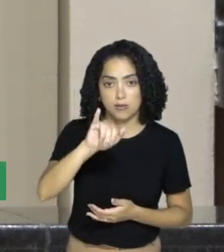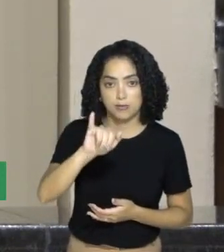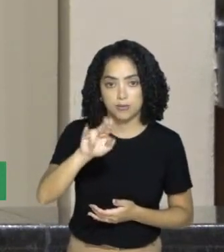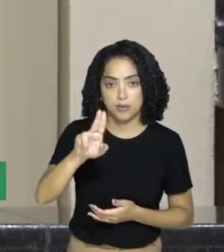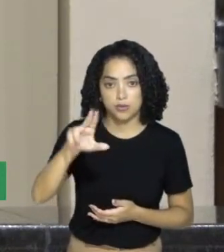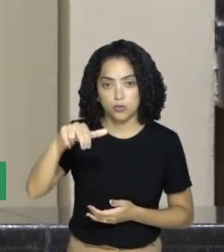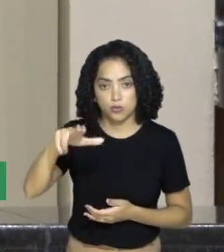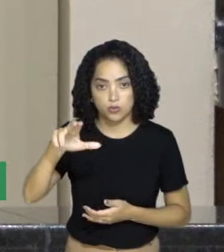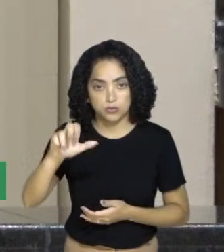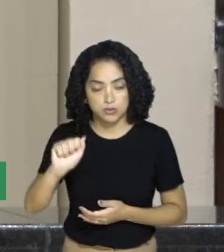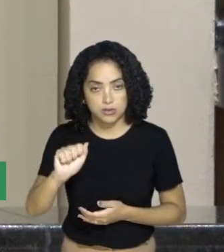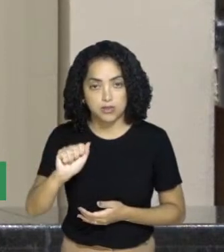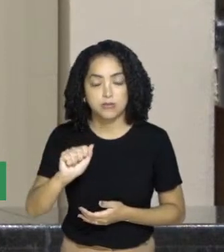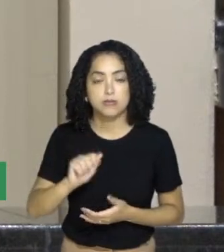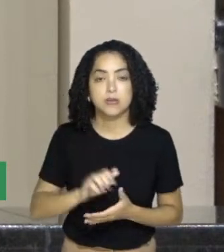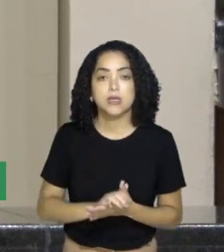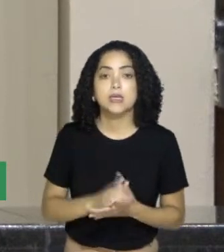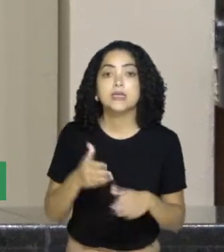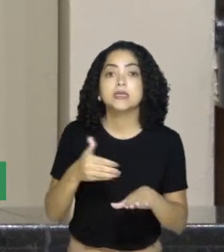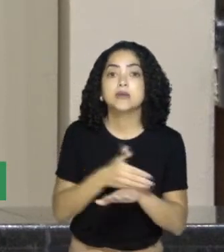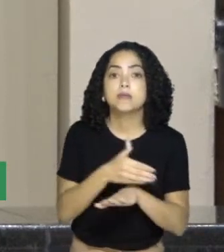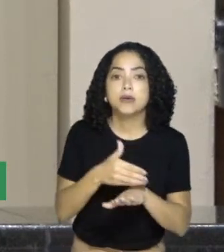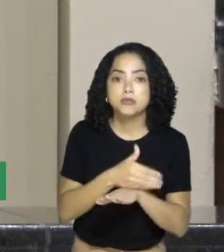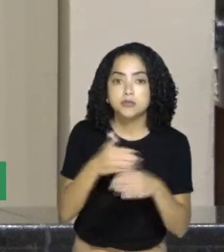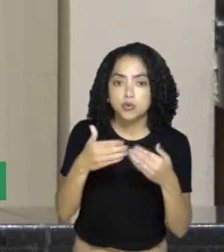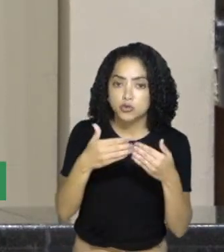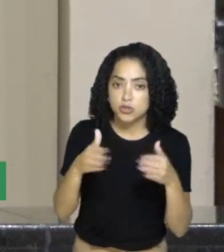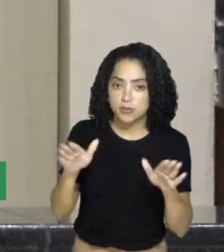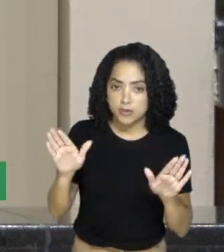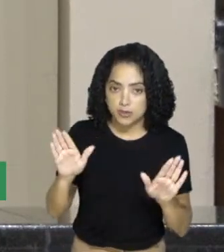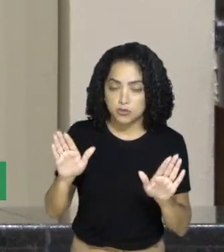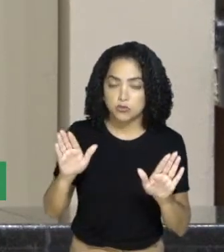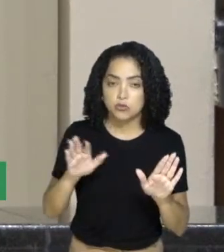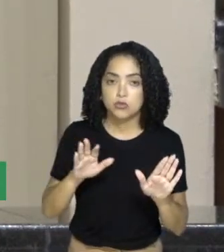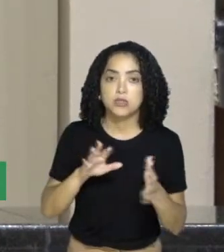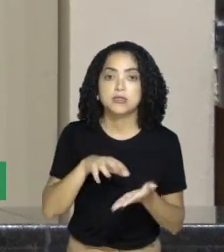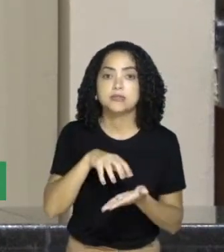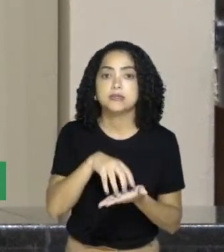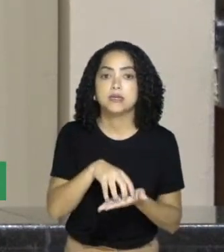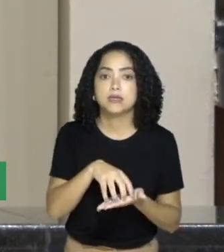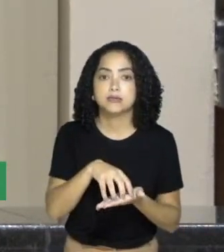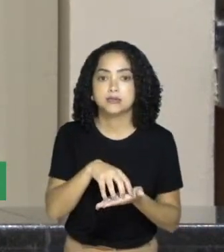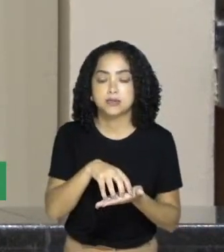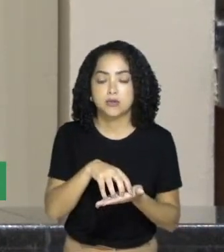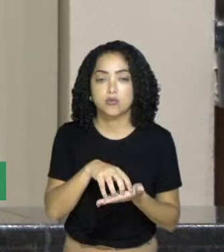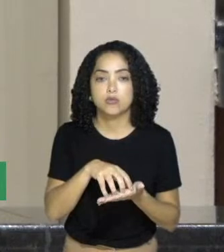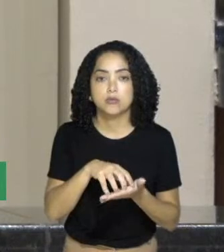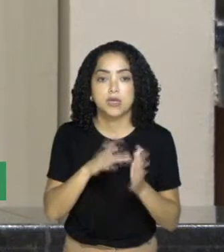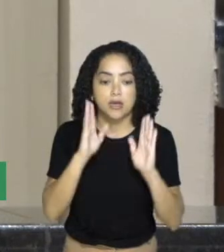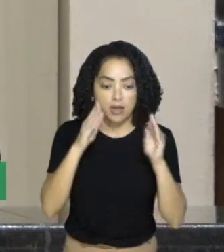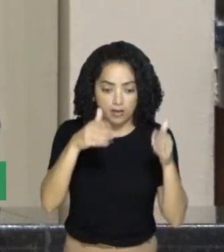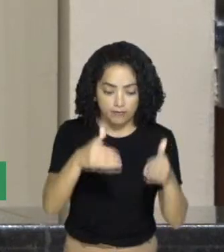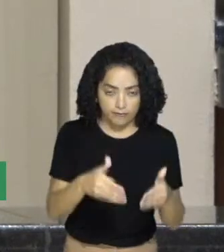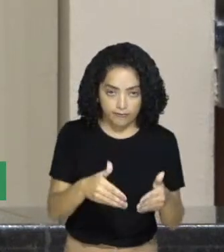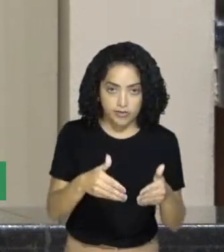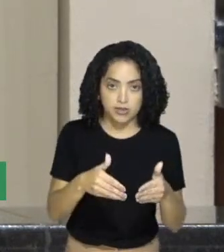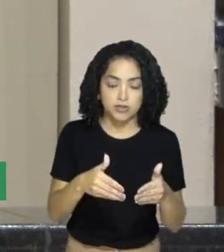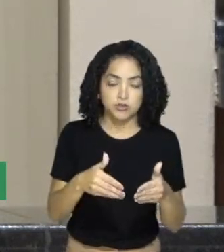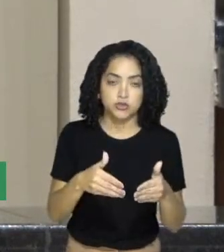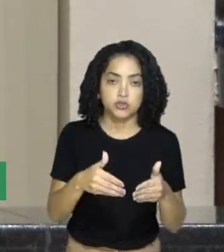participou hoje da abertura e instalação da Frente Parlamentar do